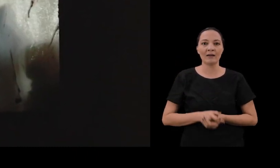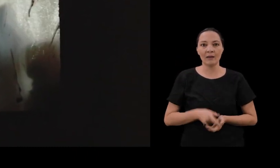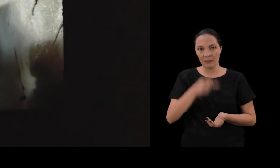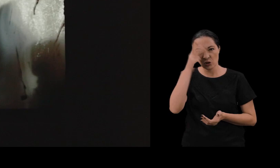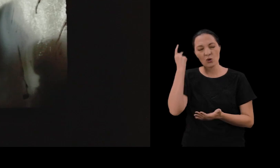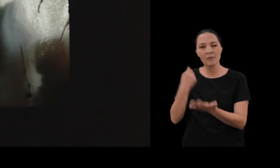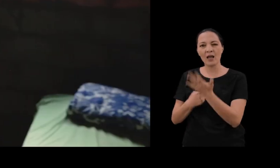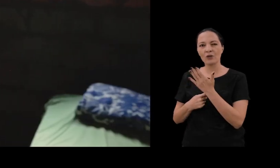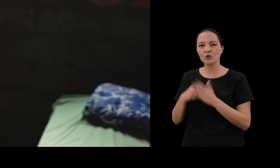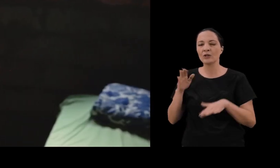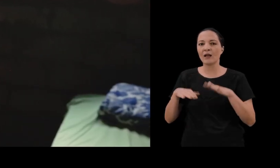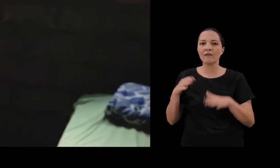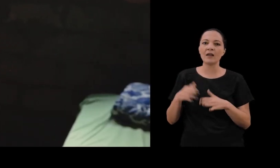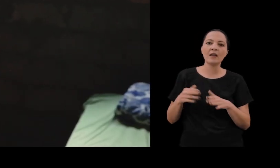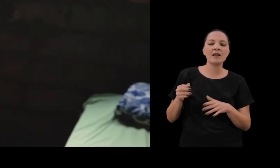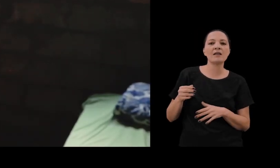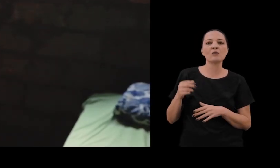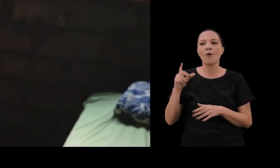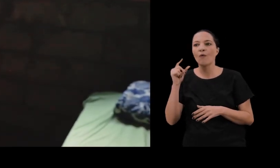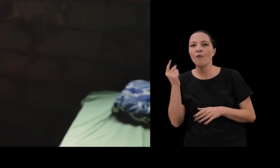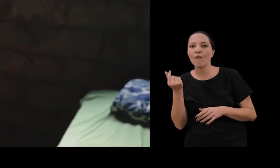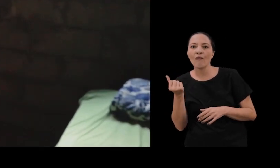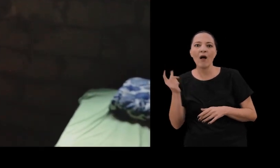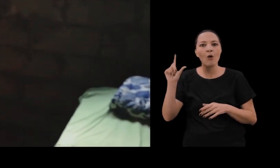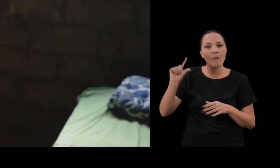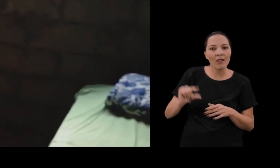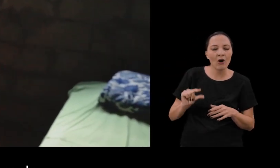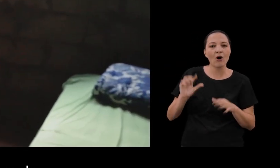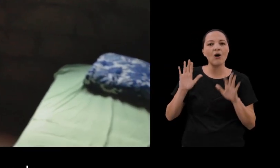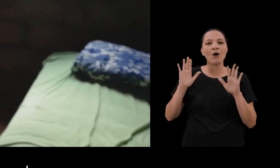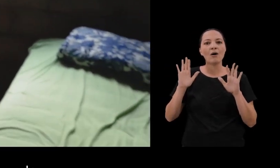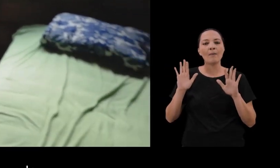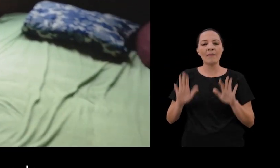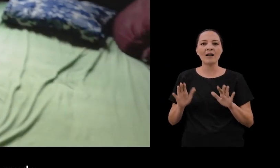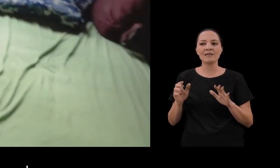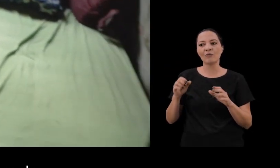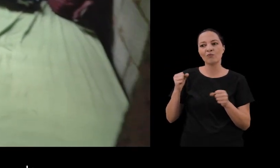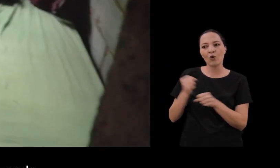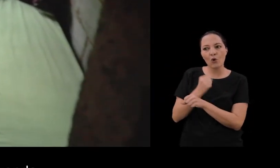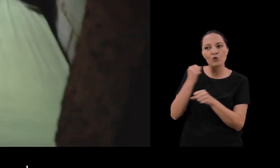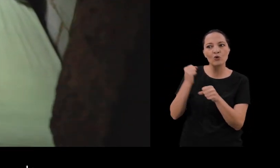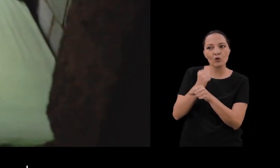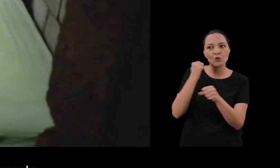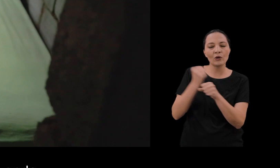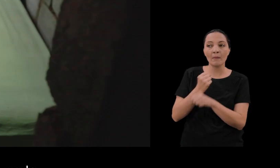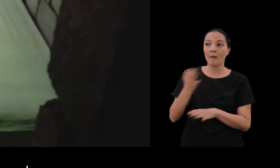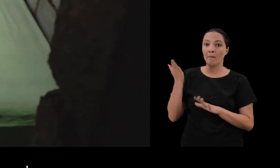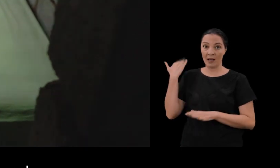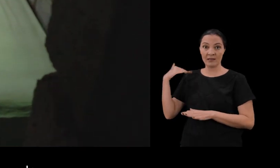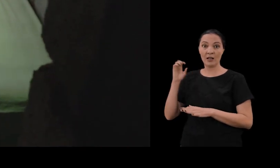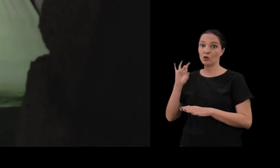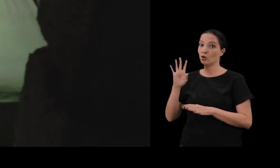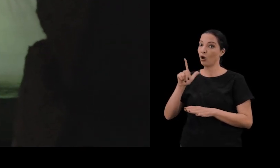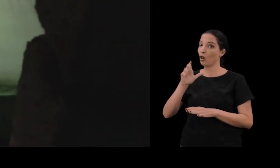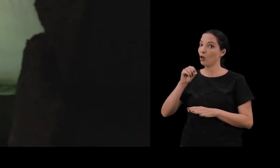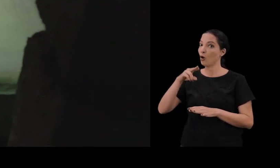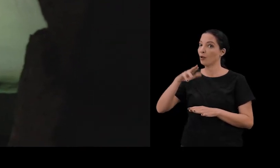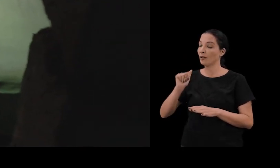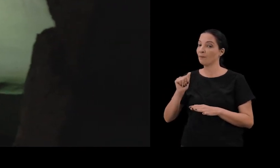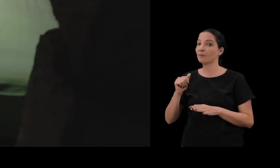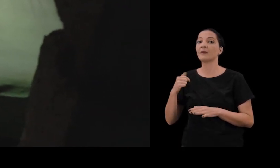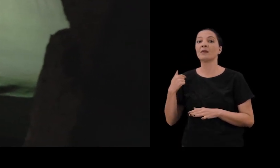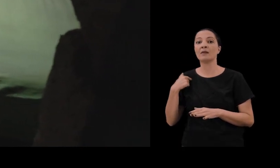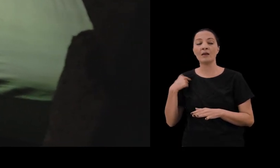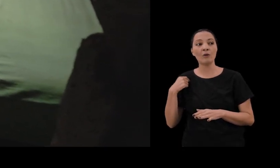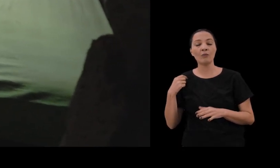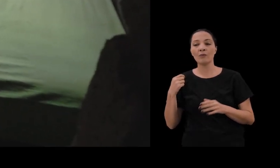Pessoal, aí dá uma ajuda aí, faz o material mais barato. Uhum. Aí eu fui fazendo, fazendo, antes era tudo barraco de lona. A gente foi fazendo, você